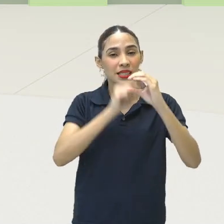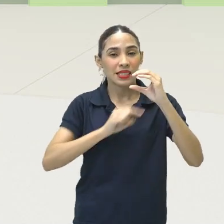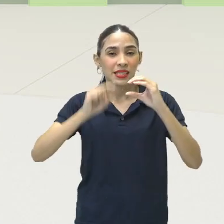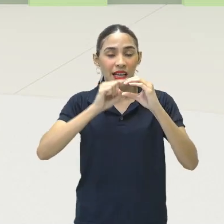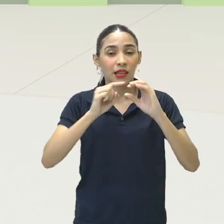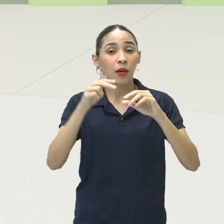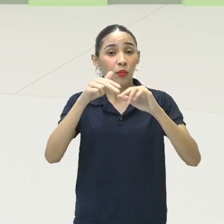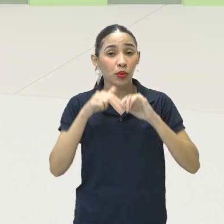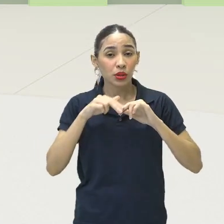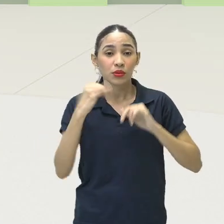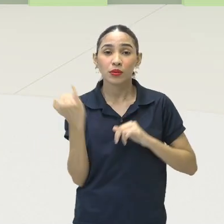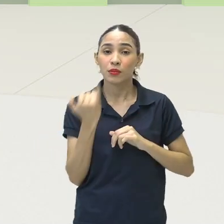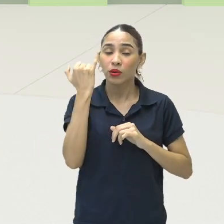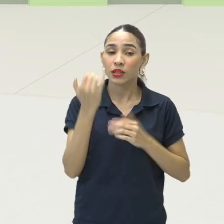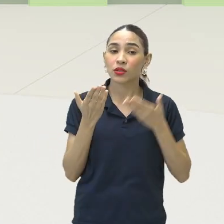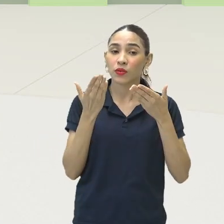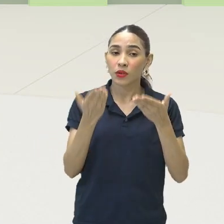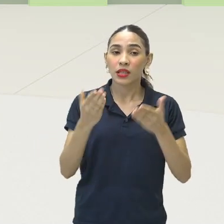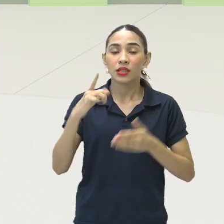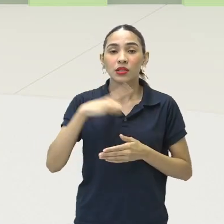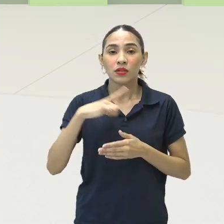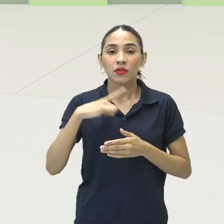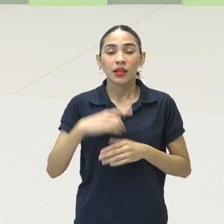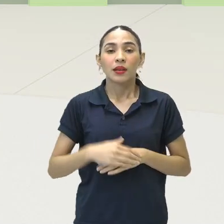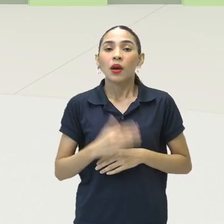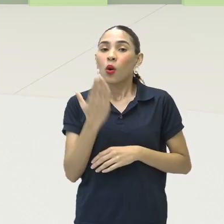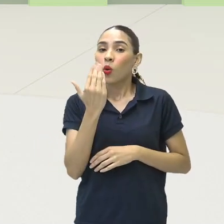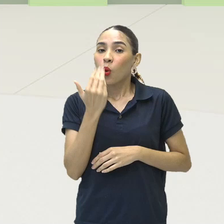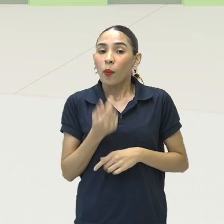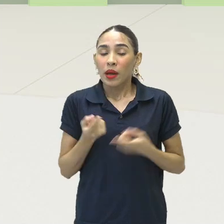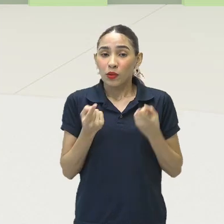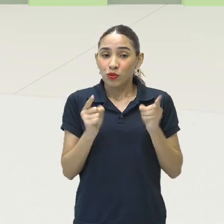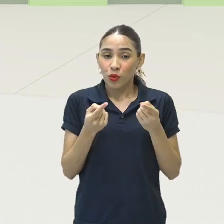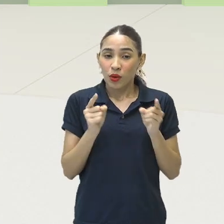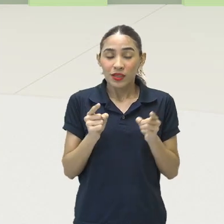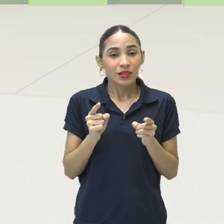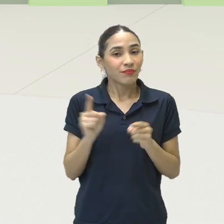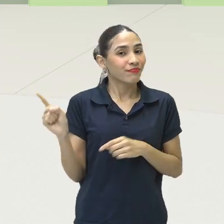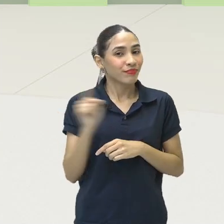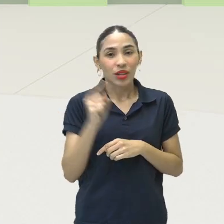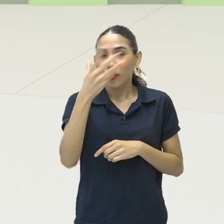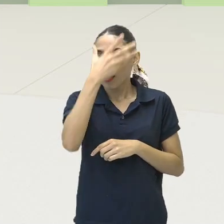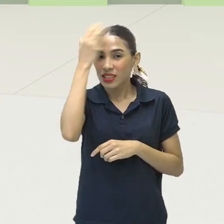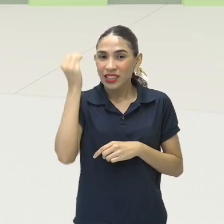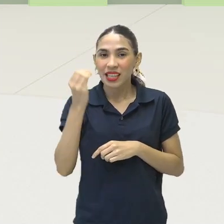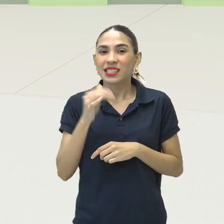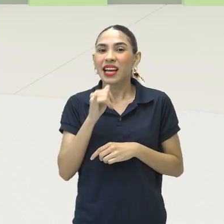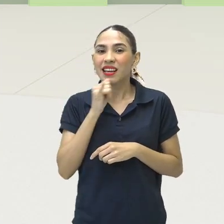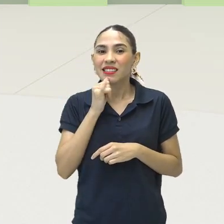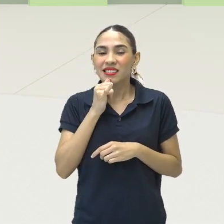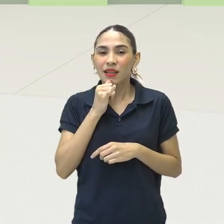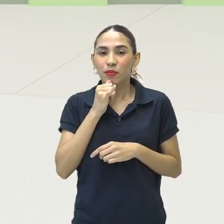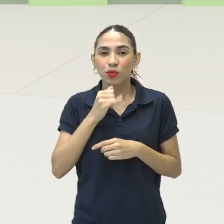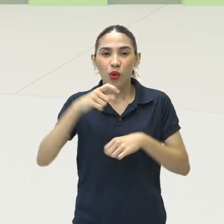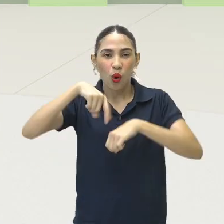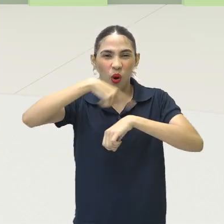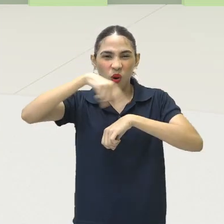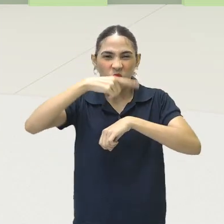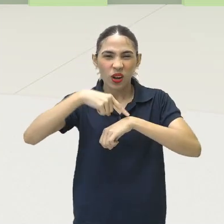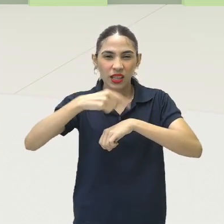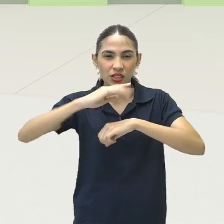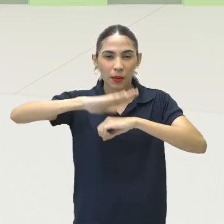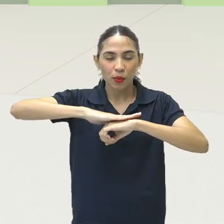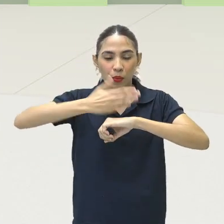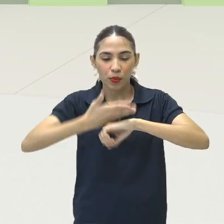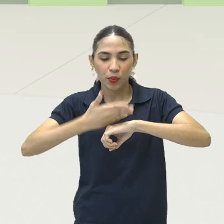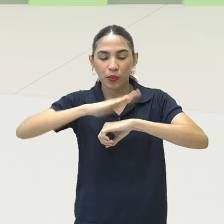importante, quando você estiver ali comendo o seu churrasquinho, não grelhar muito. Claro, ninguém vai comer a